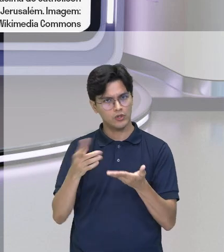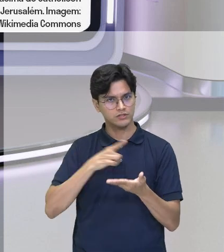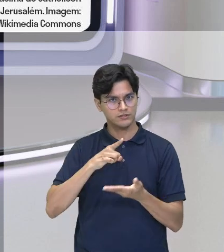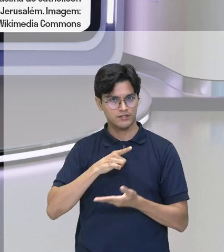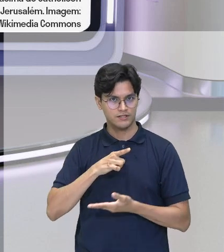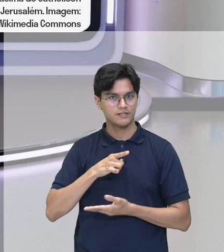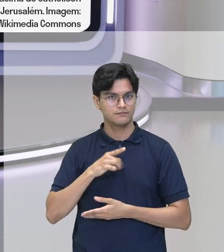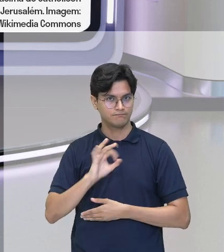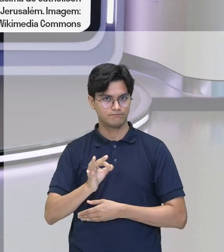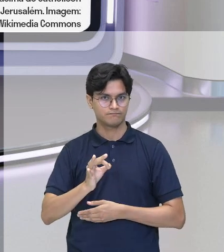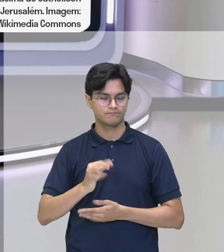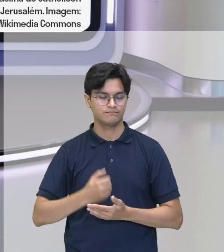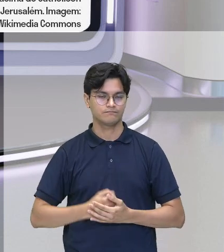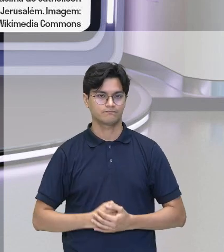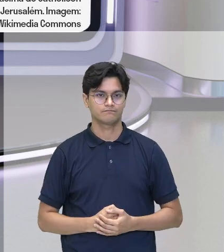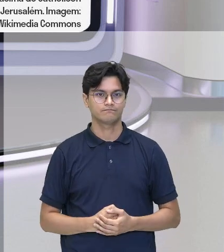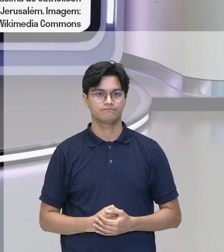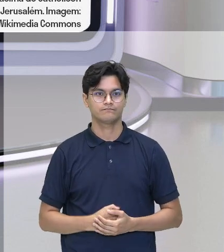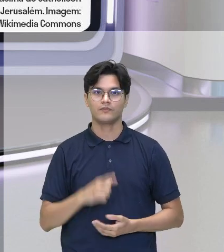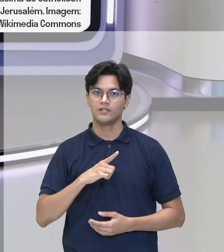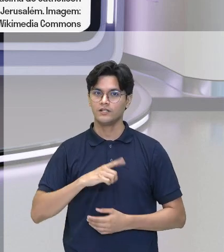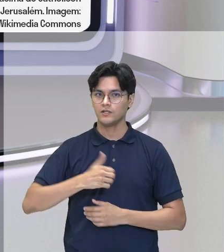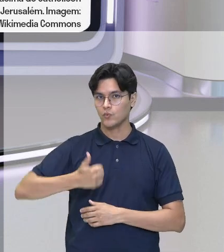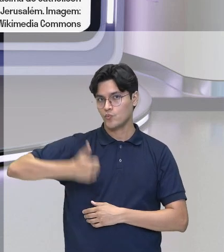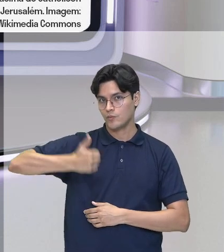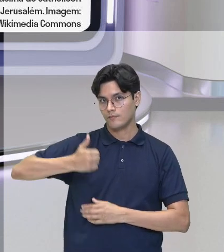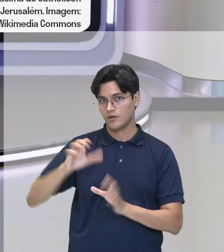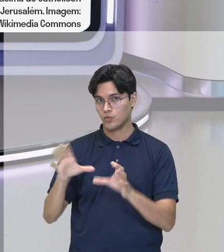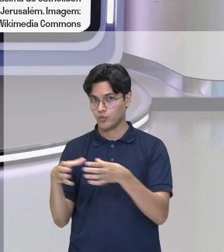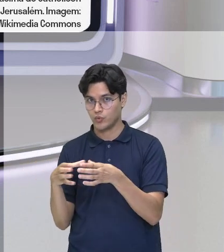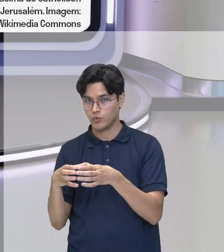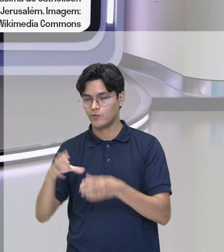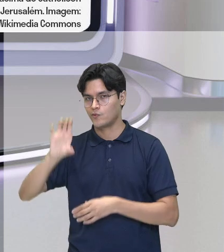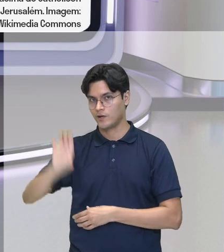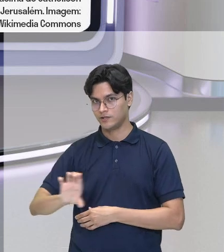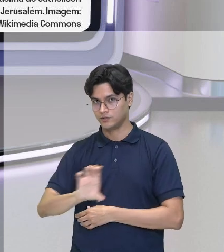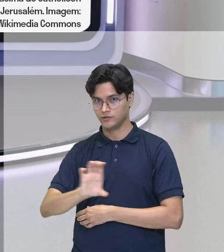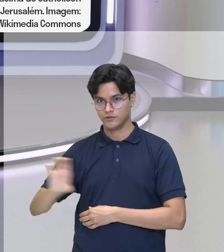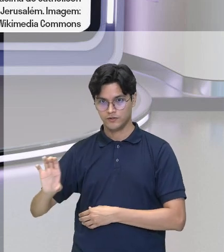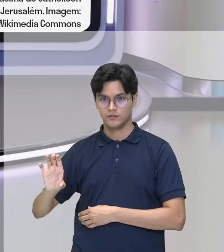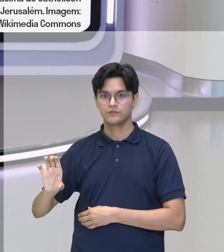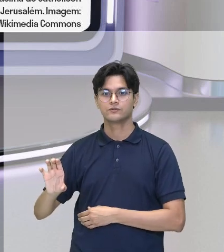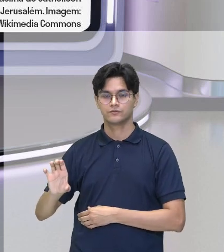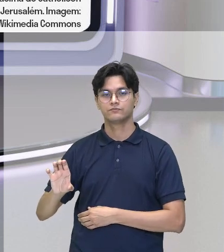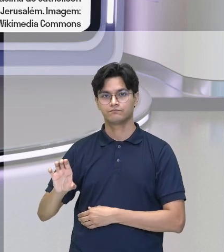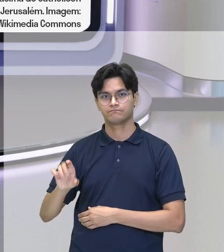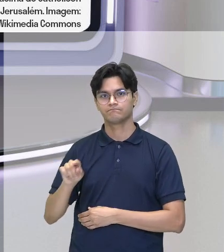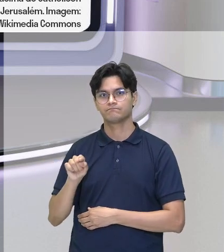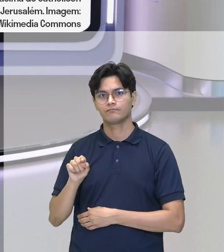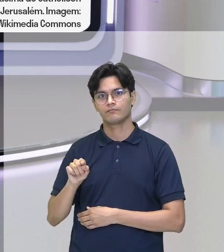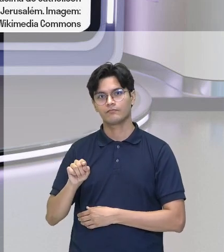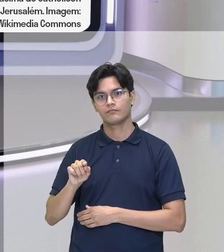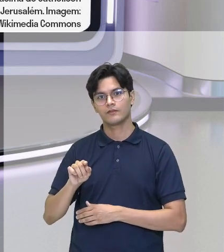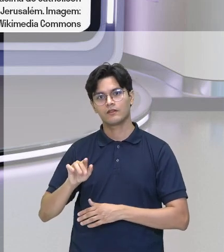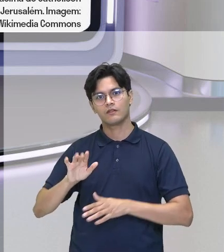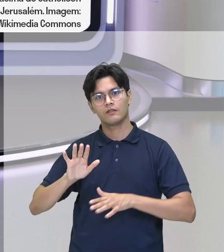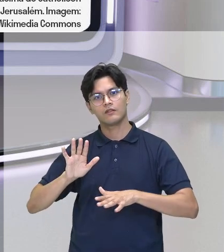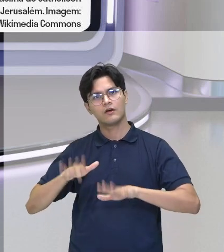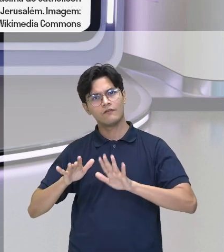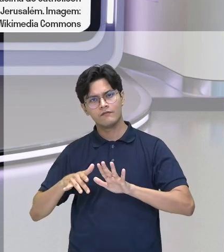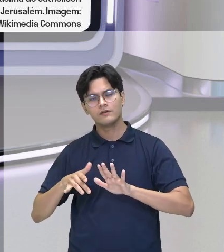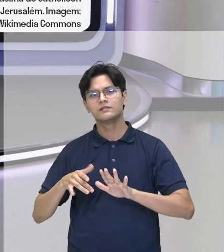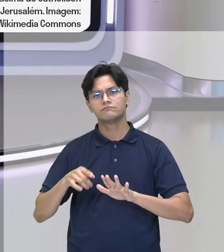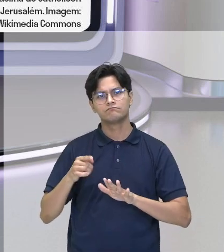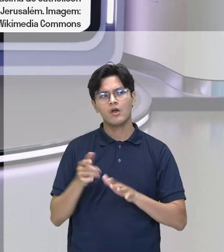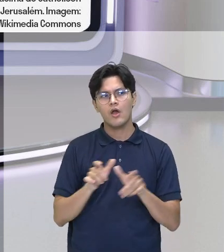na atualidade. Nós temos o primeiro grupo, que é os católicos, que aqui o pessoal pensa que só tem católico, que só o